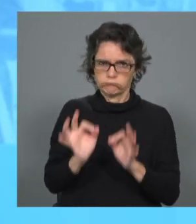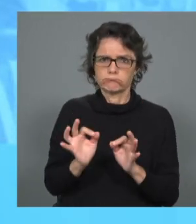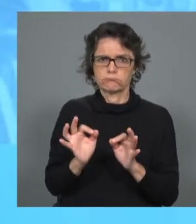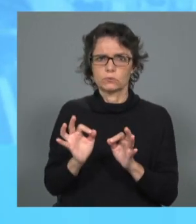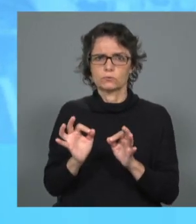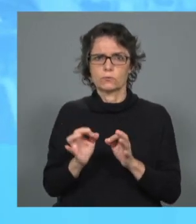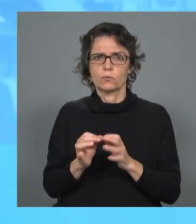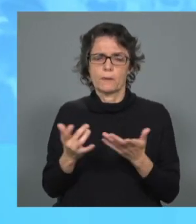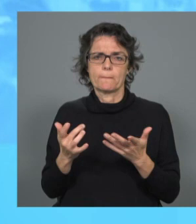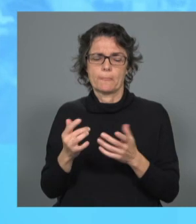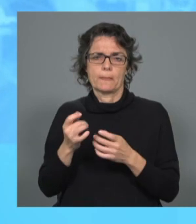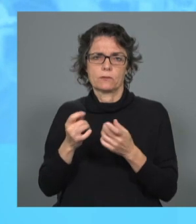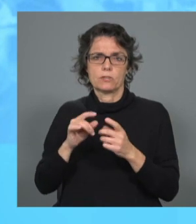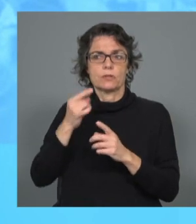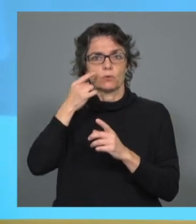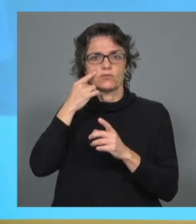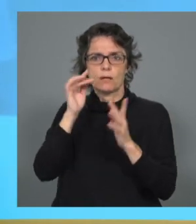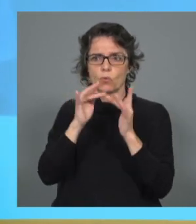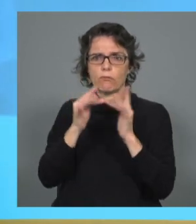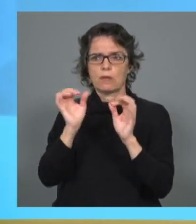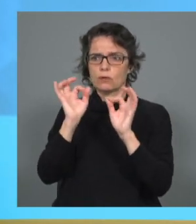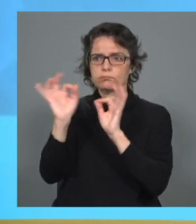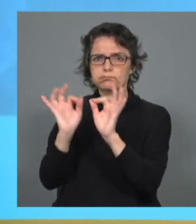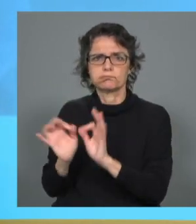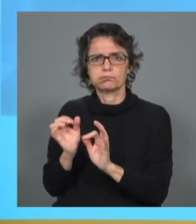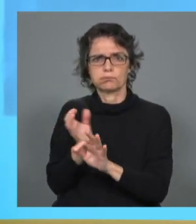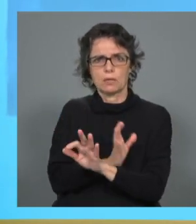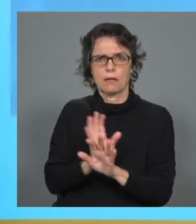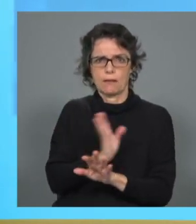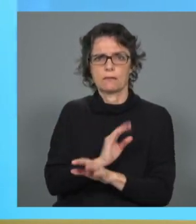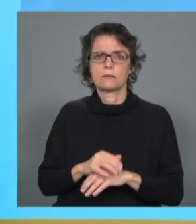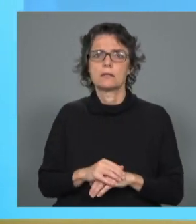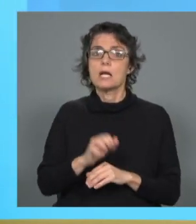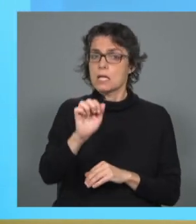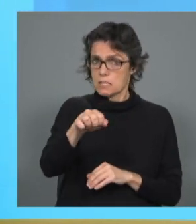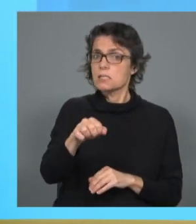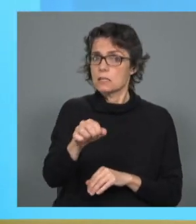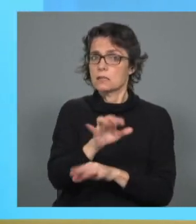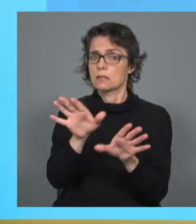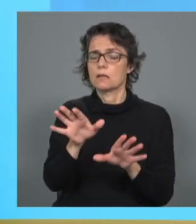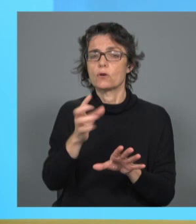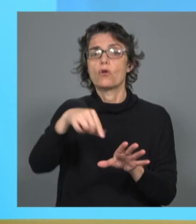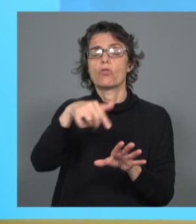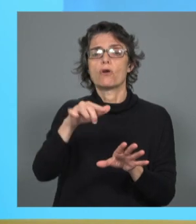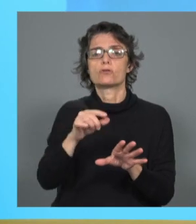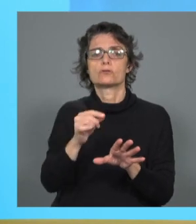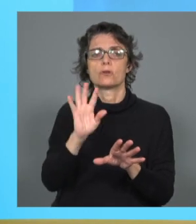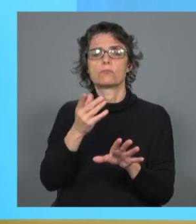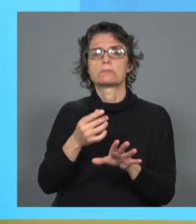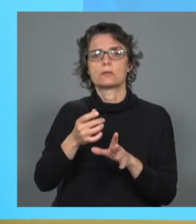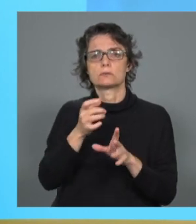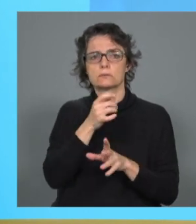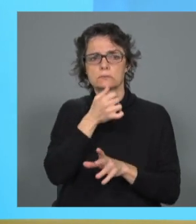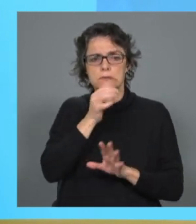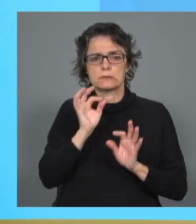logo se via o quem, não é? Não. Nós, uma das condições que tivemos quando quando partimos e quando aderimos a